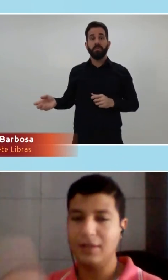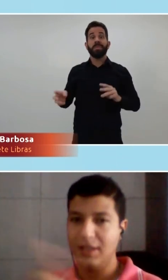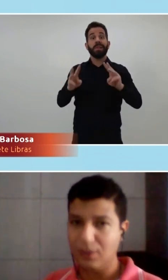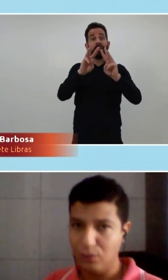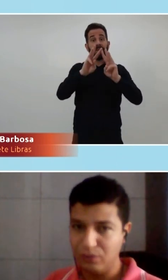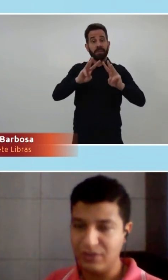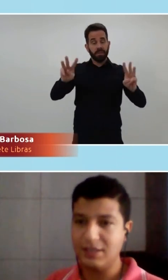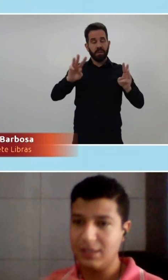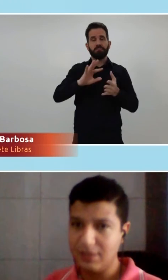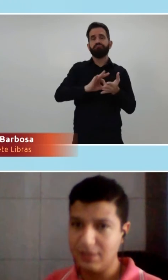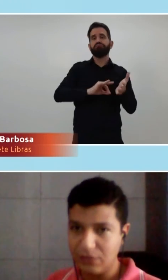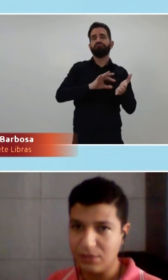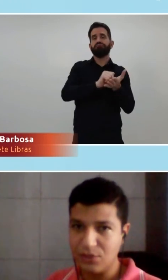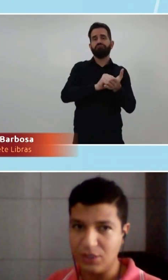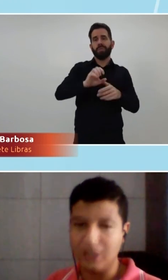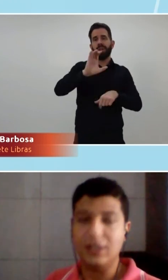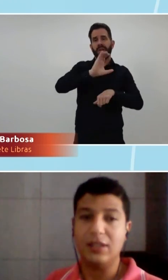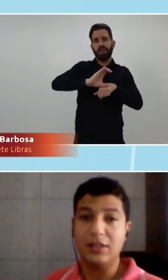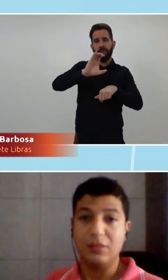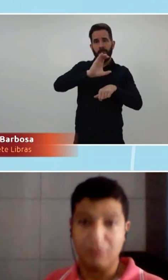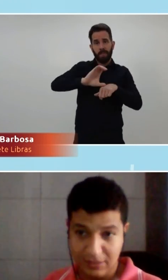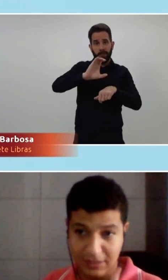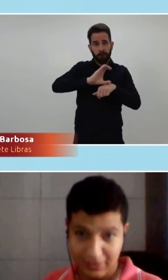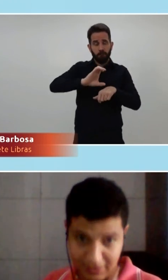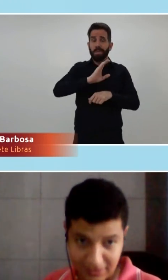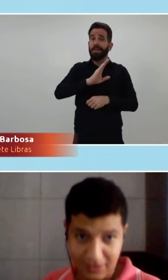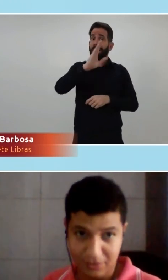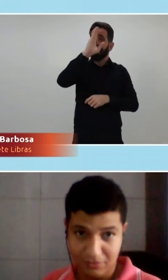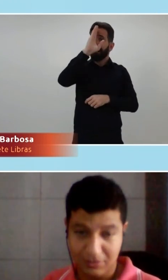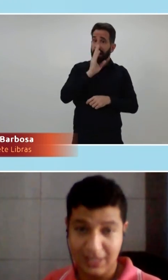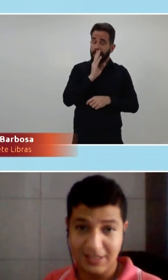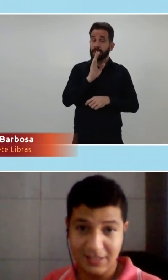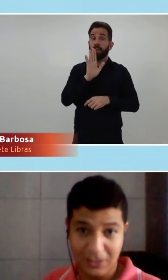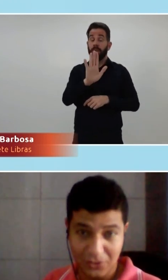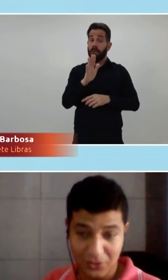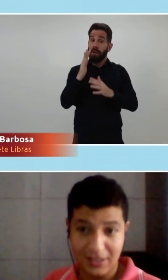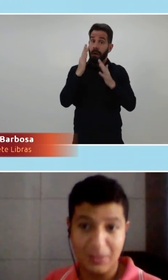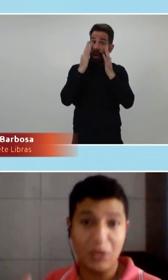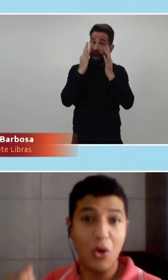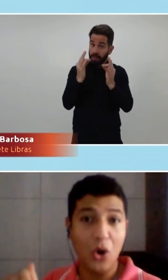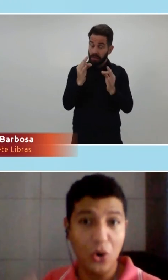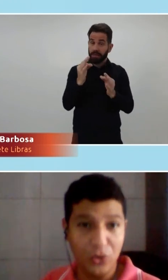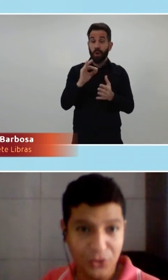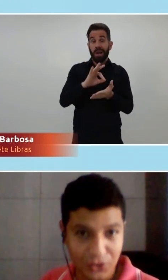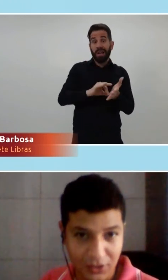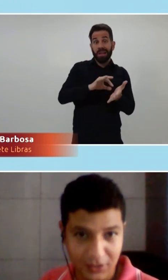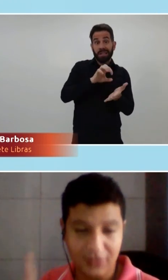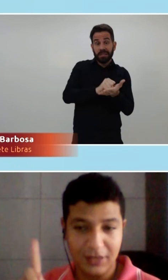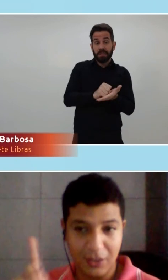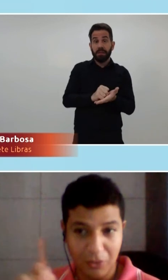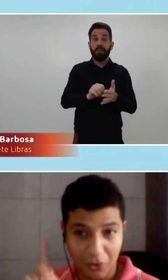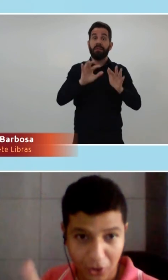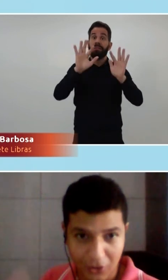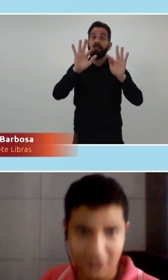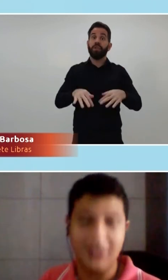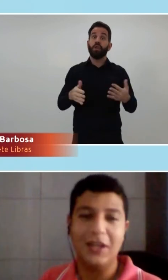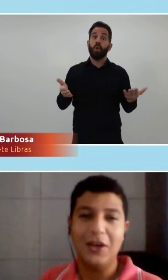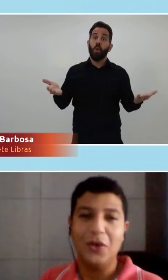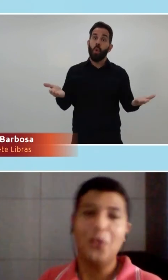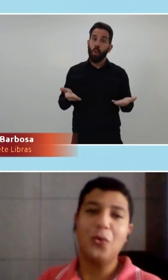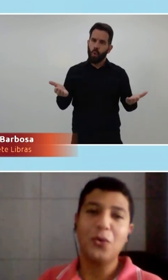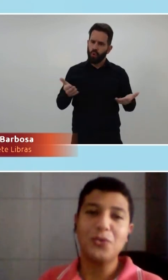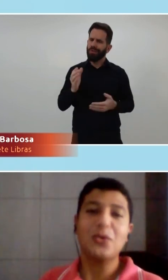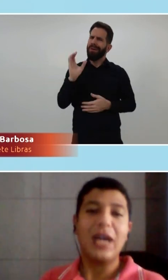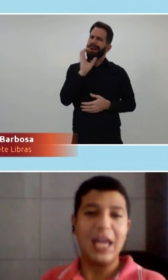basileufranca.com.br, o França ali sem o cedilha. Mas atenção, as inscrições terminam hoje, então corre.